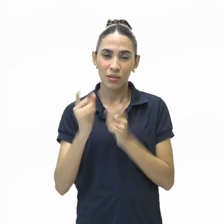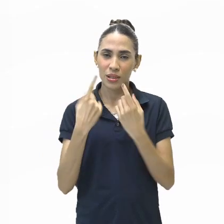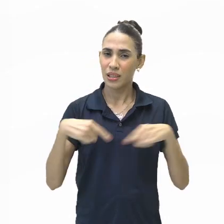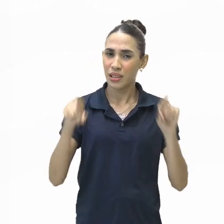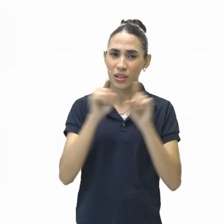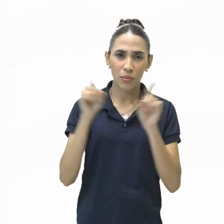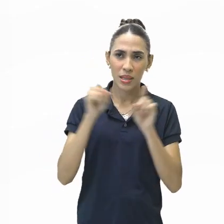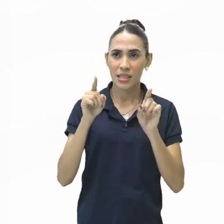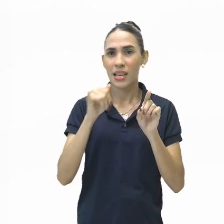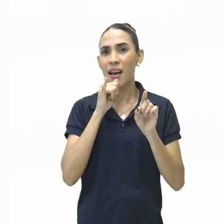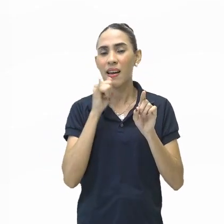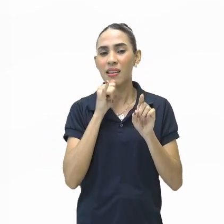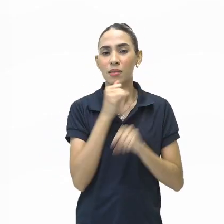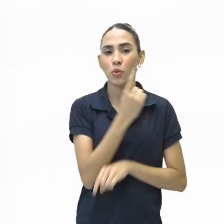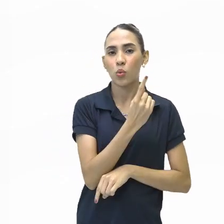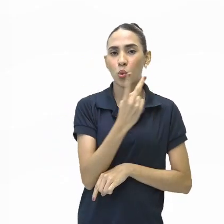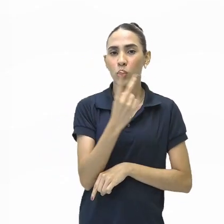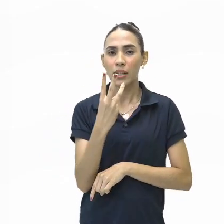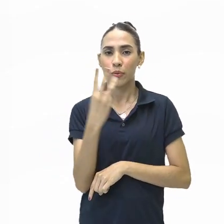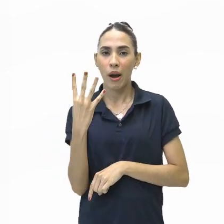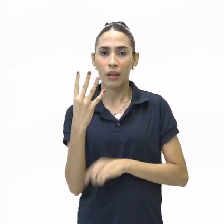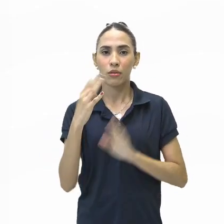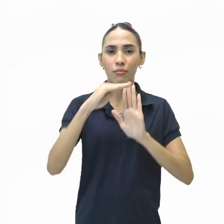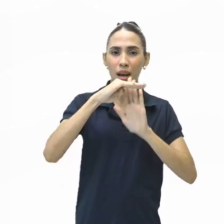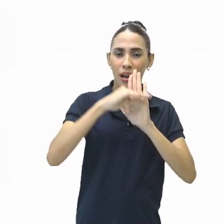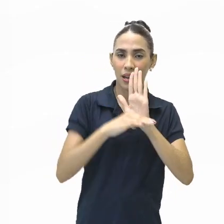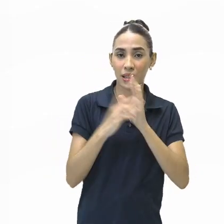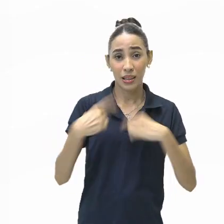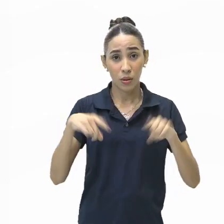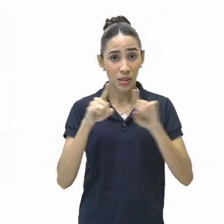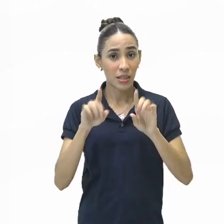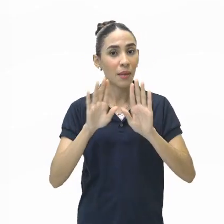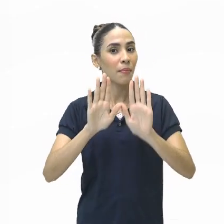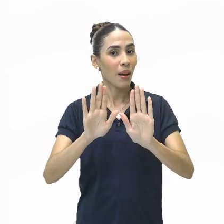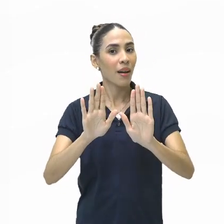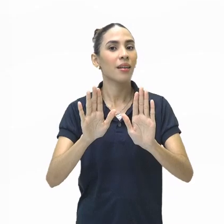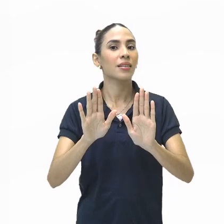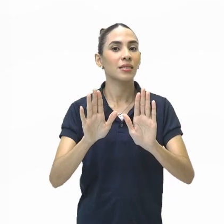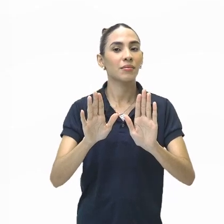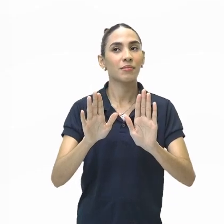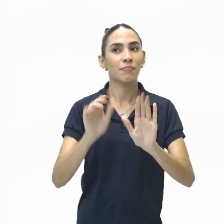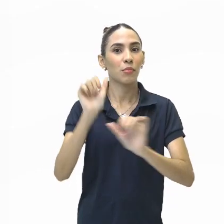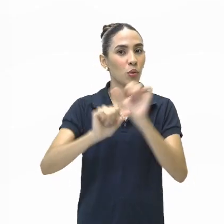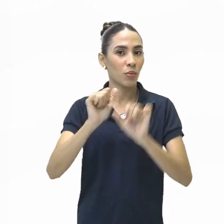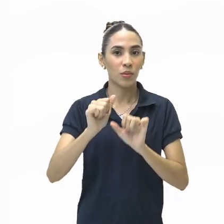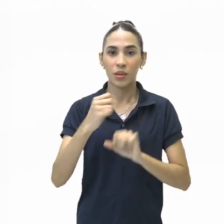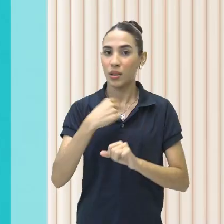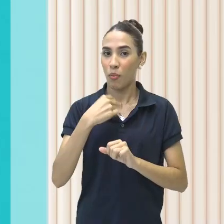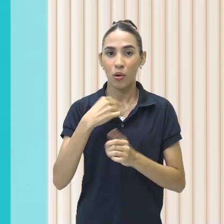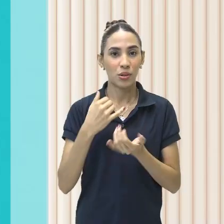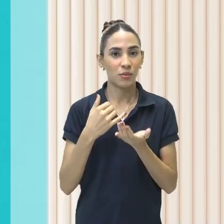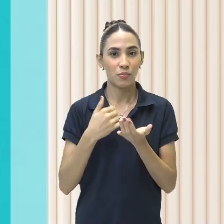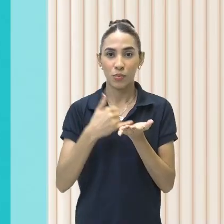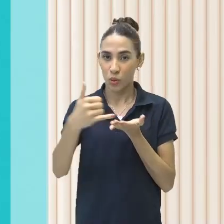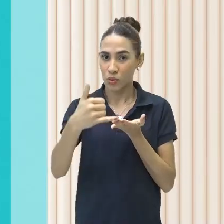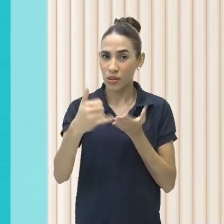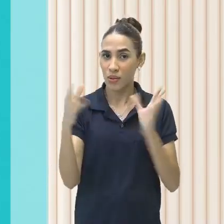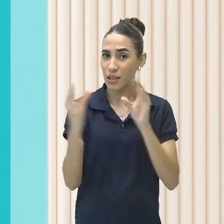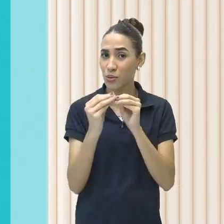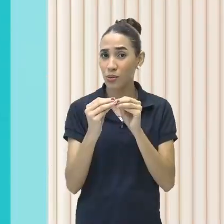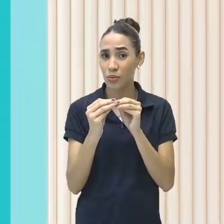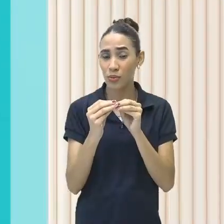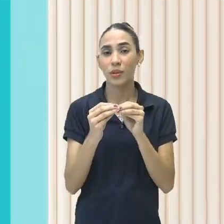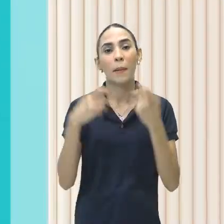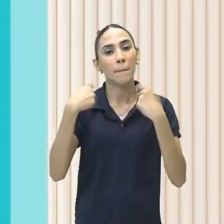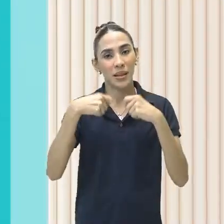precisa necessariamente estar na mesma estrutura. Agora, que não tem como mudar é a introdução. Introdução e resumo não tem, porque